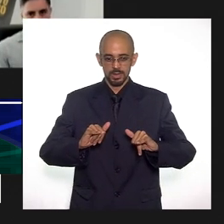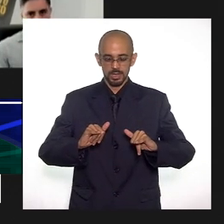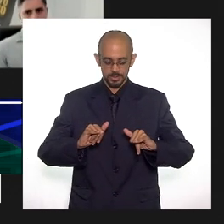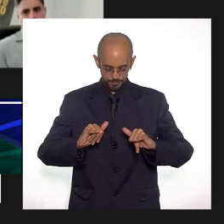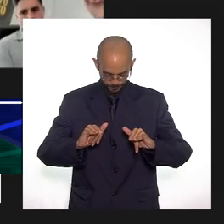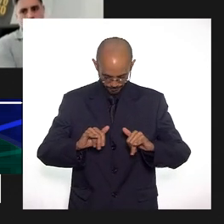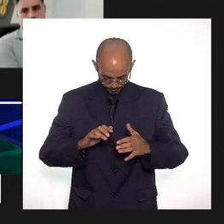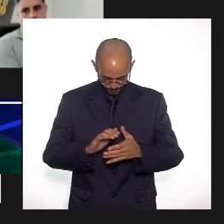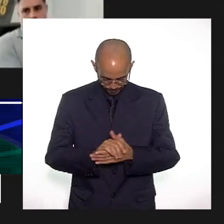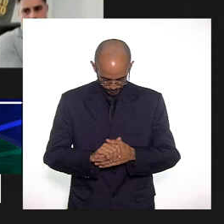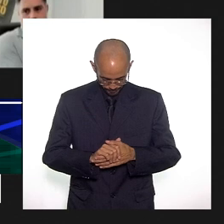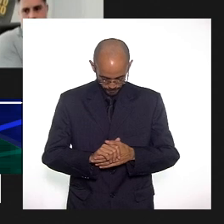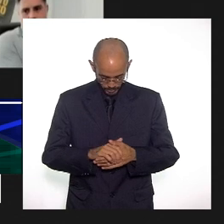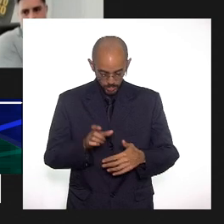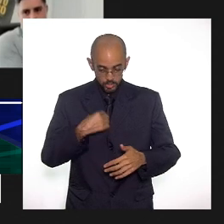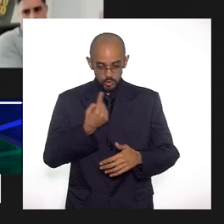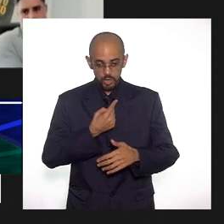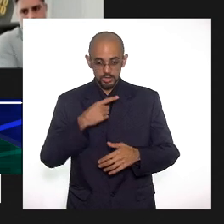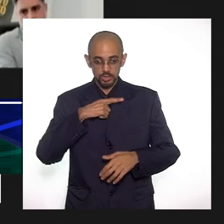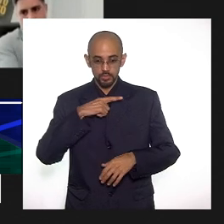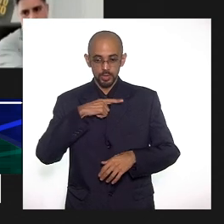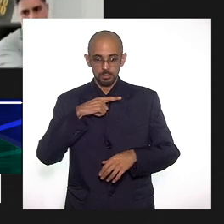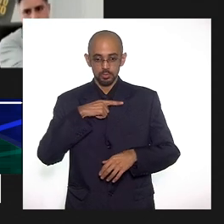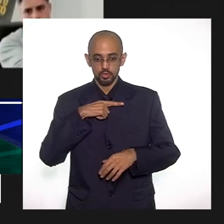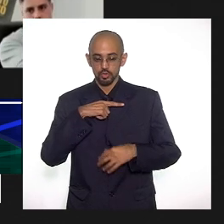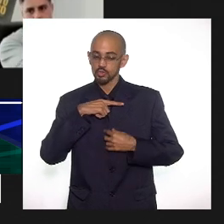Então, nós tivemos...